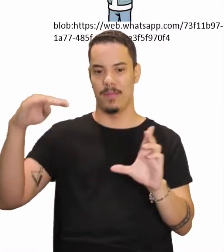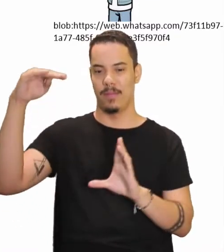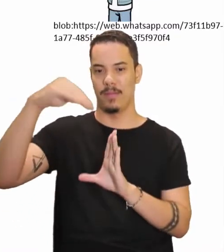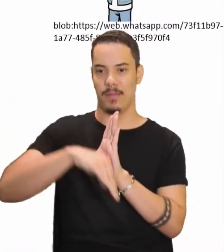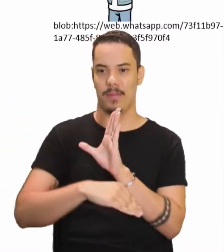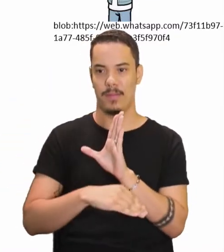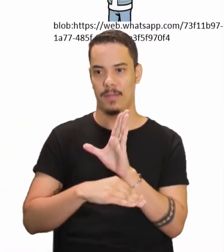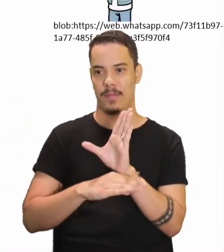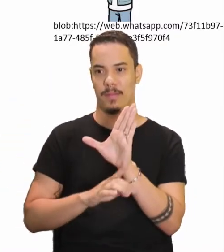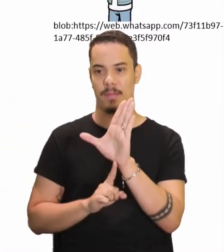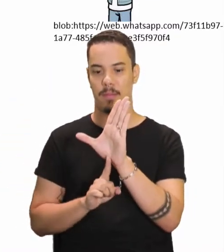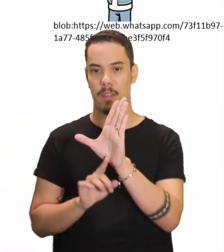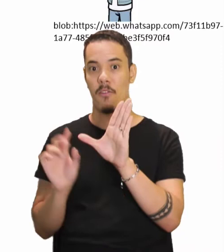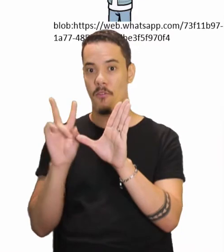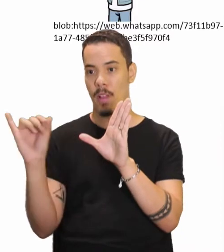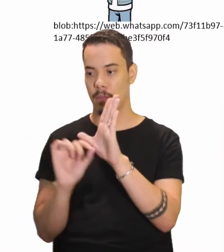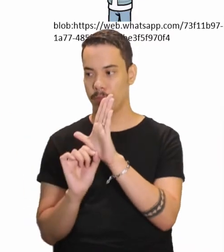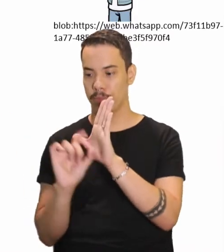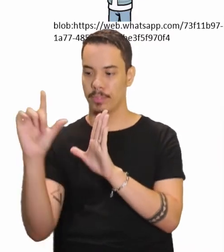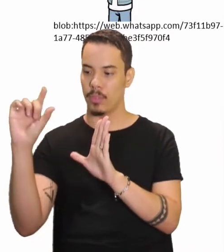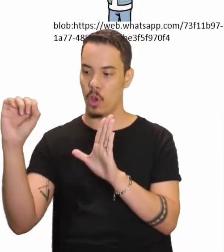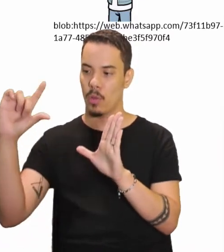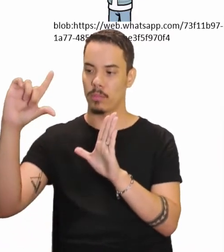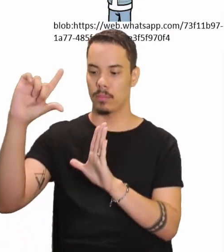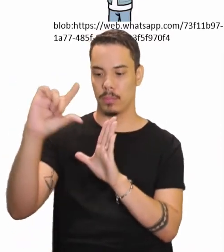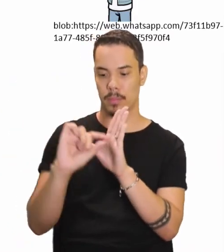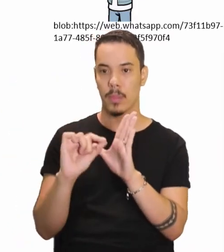tá certo? E aí, quem é que vai